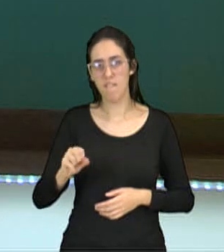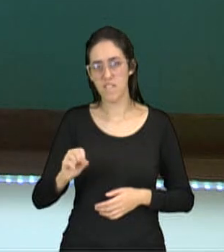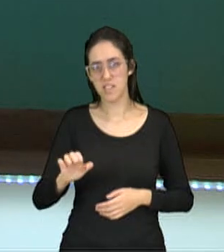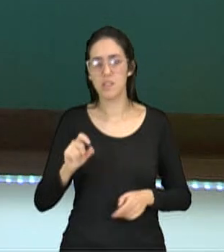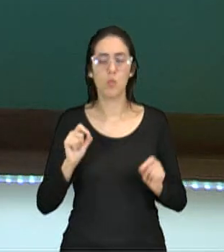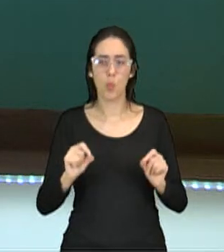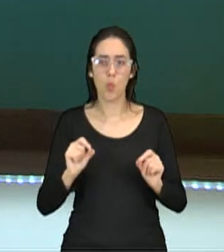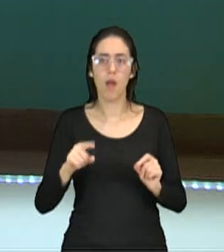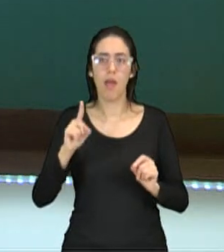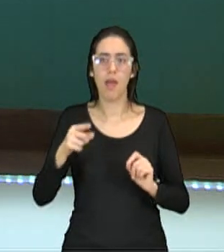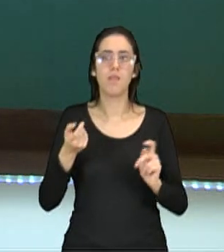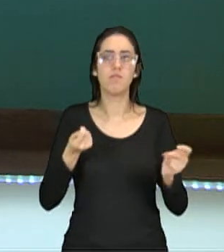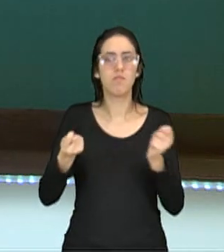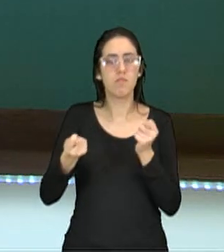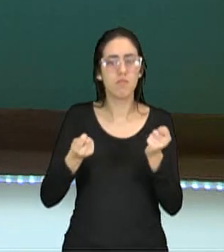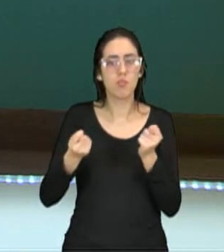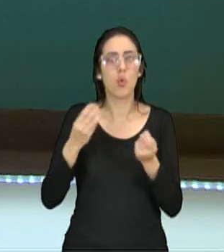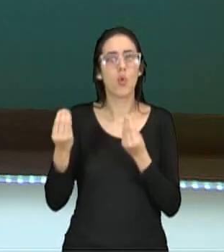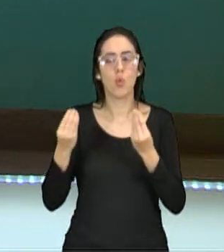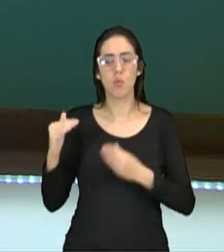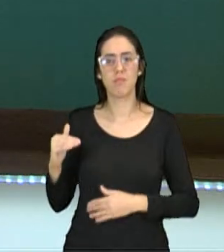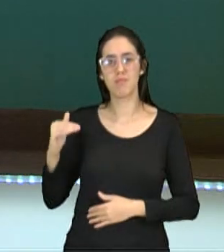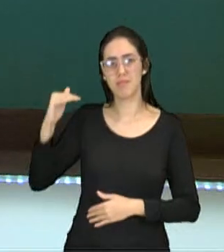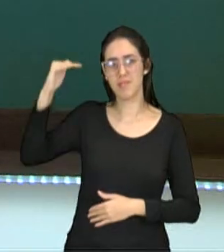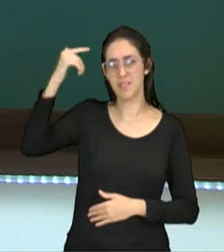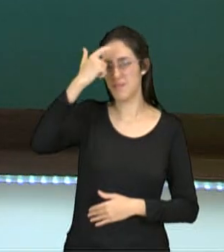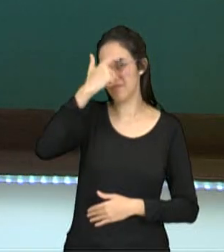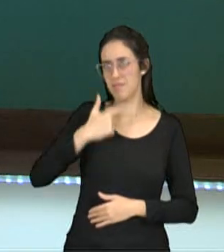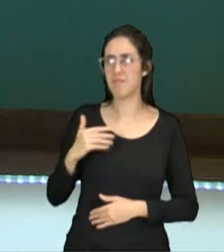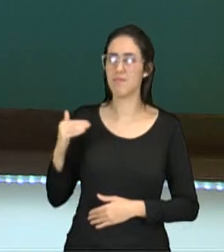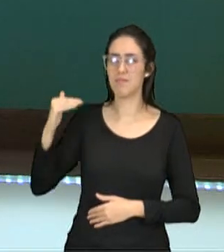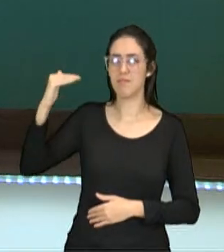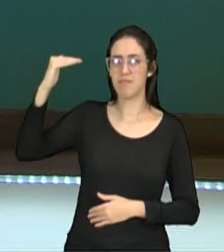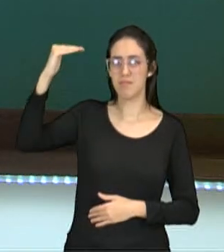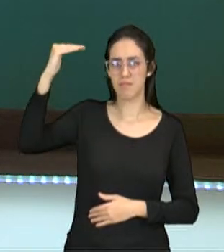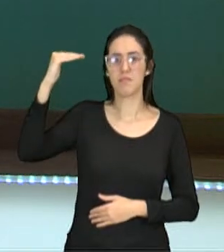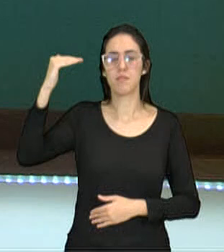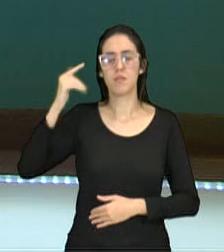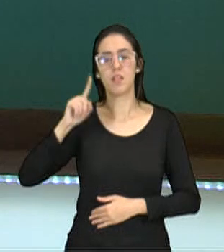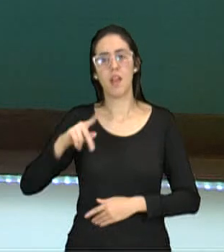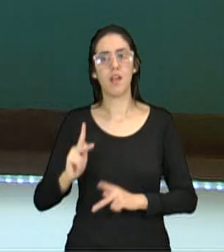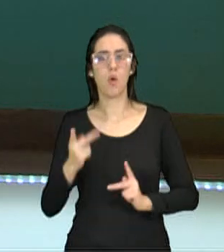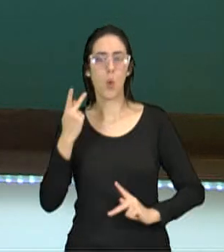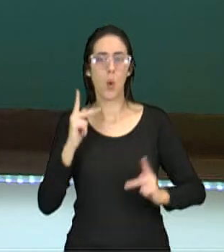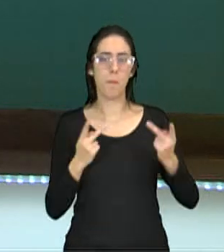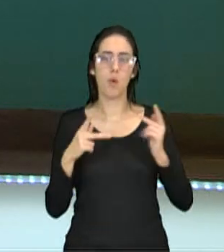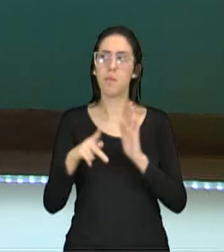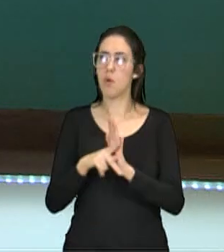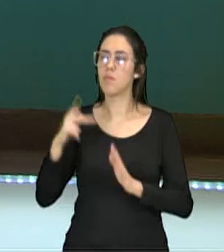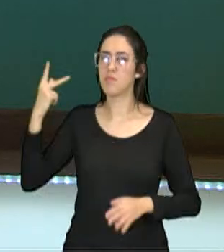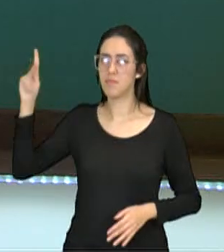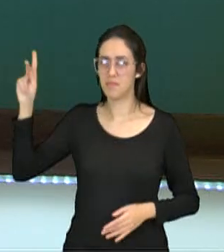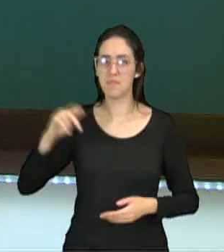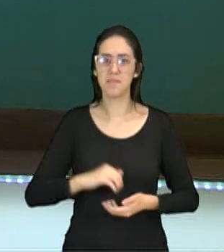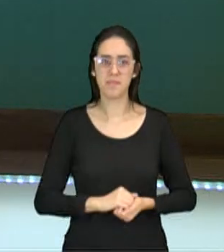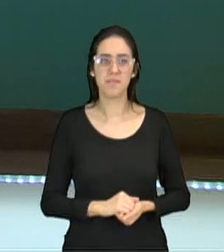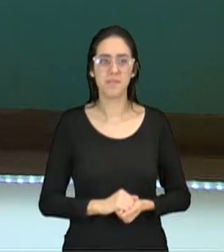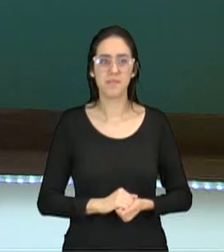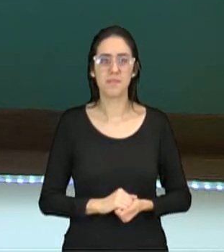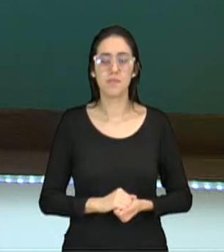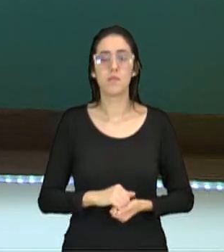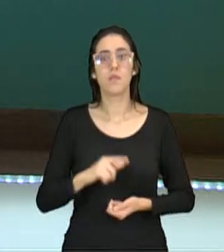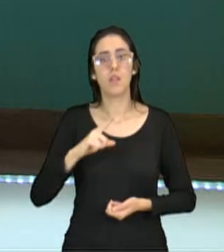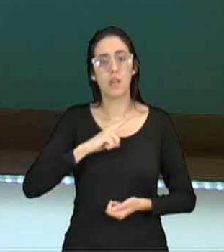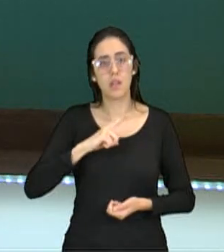por exemplo, o nosso crescimento. Então, o hormônio do crescimento é produzido por ela. O funcionamento